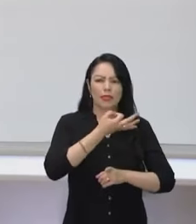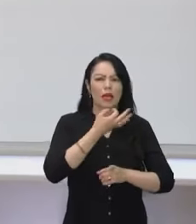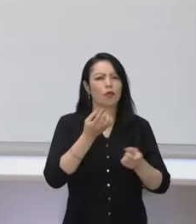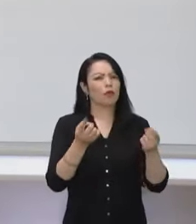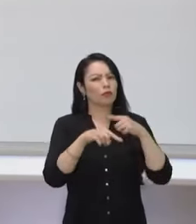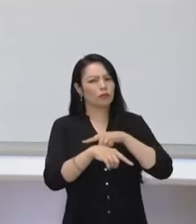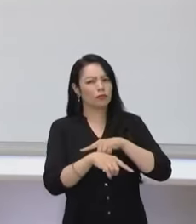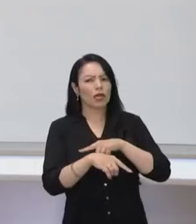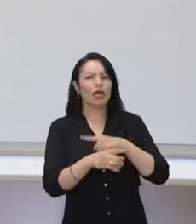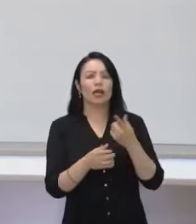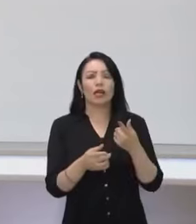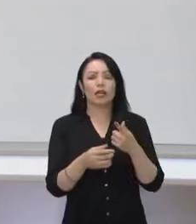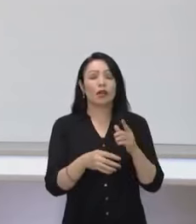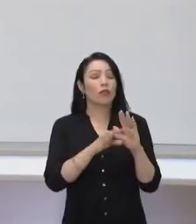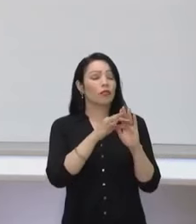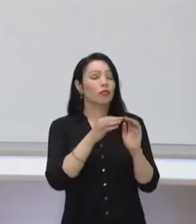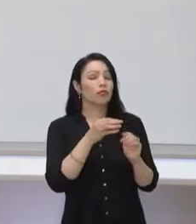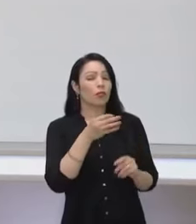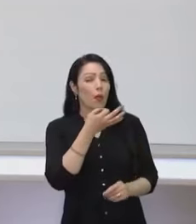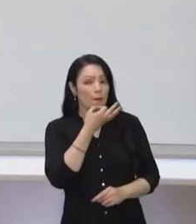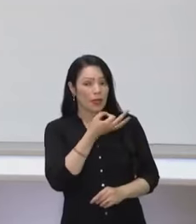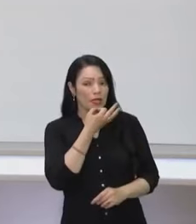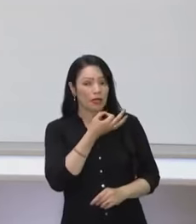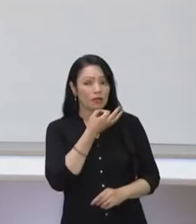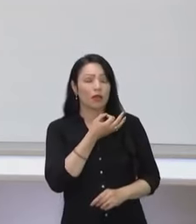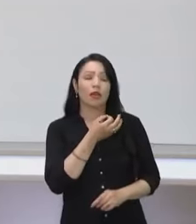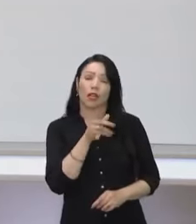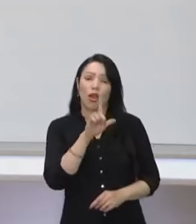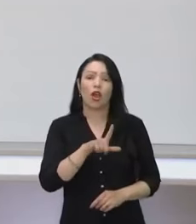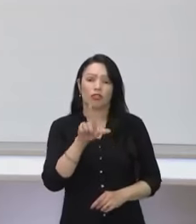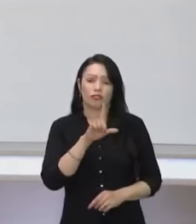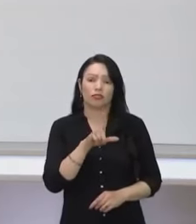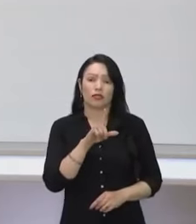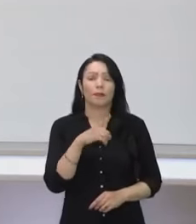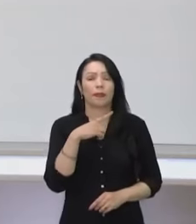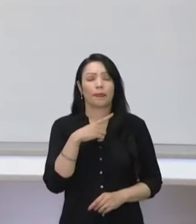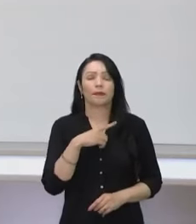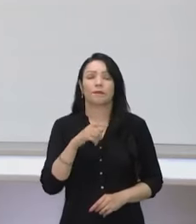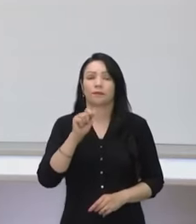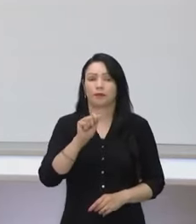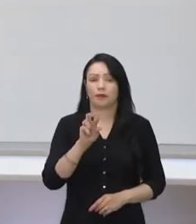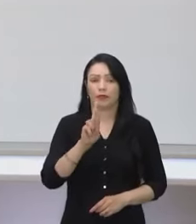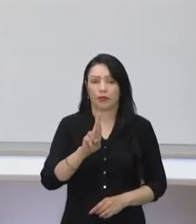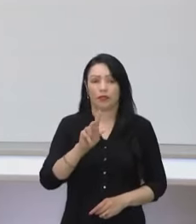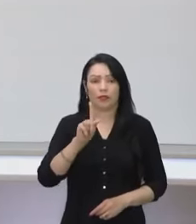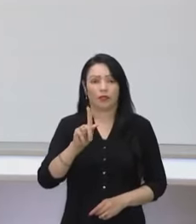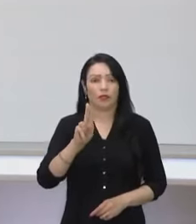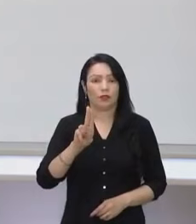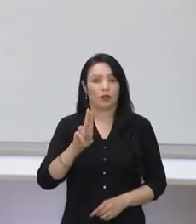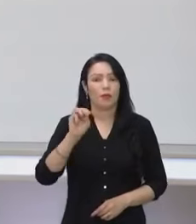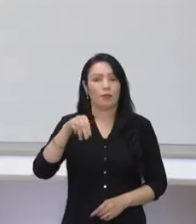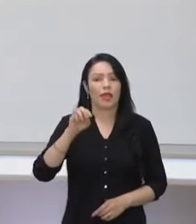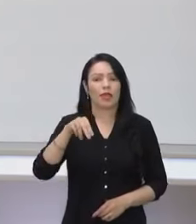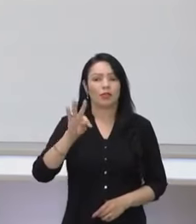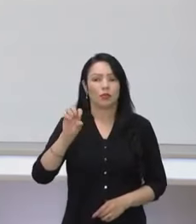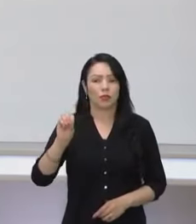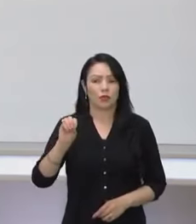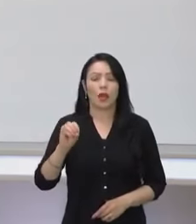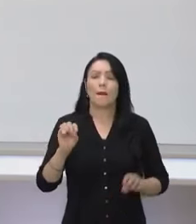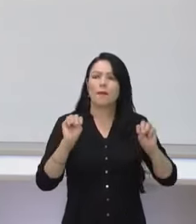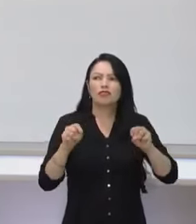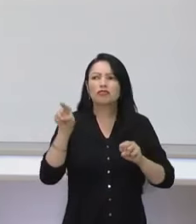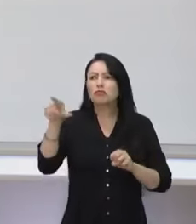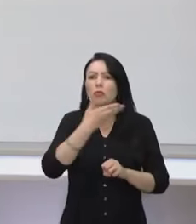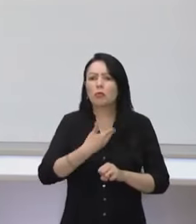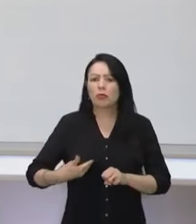texto argumentativo, é um texto de opinião, claro que terá argumentos. E quais são os argumentos? Os argumentos podem ser de autoridade, pode